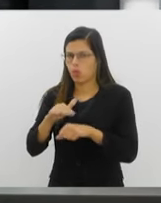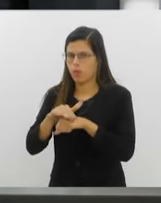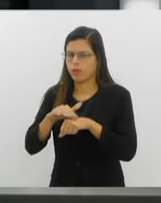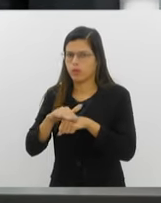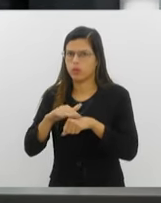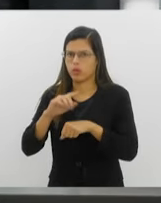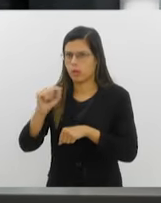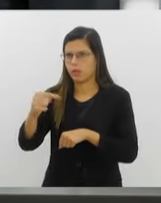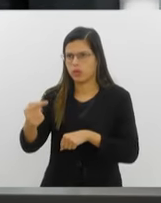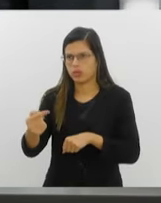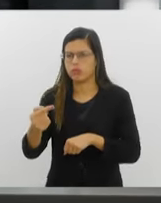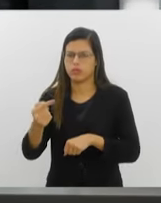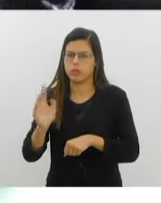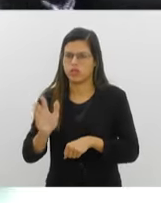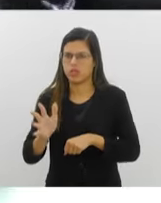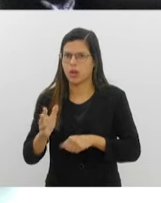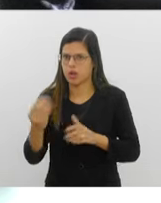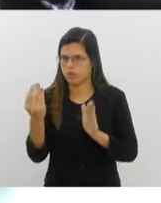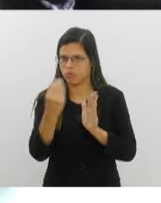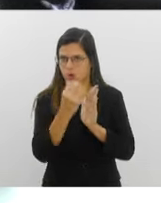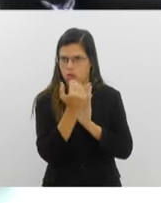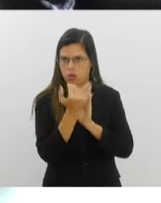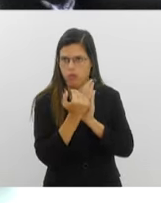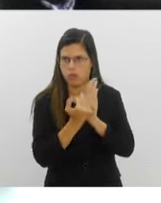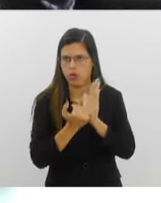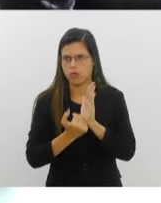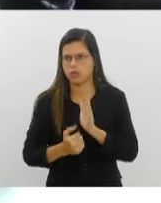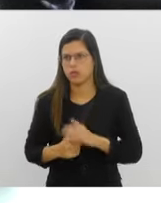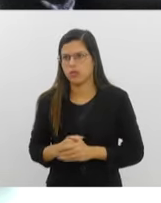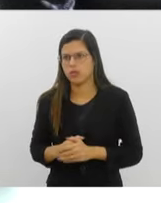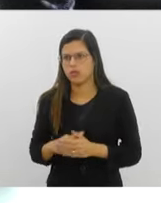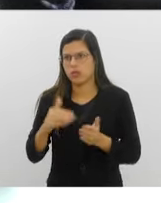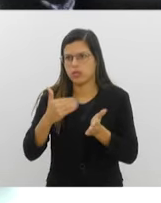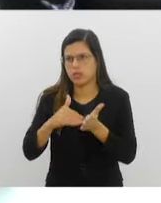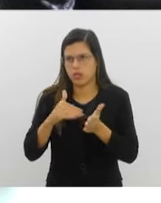pauta. Na secretaria da mesa para assinar.